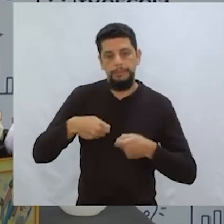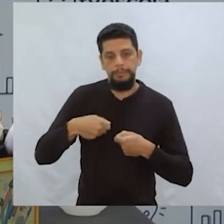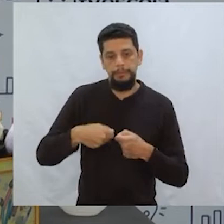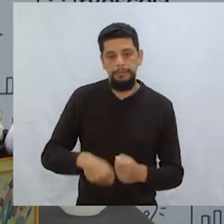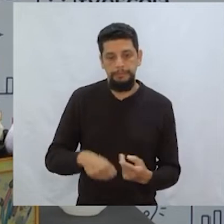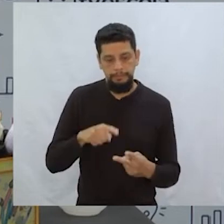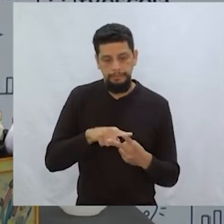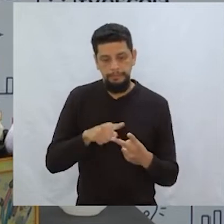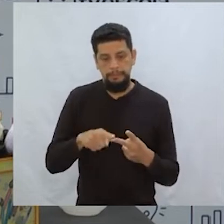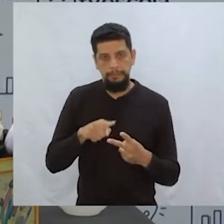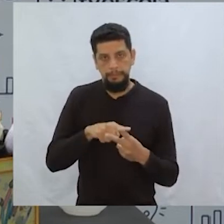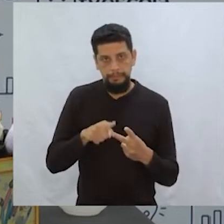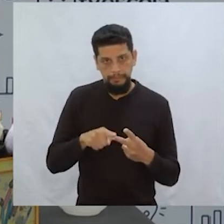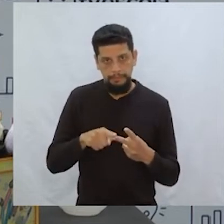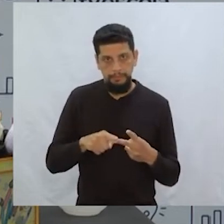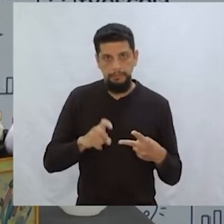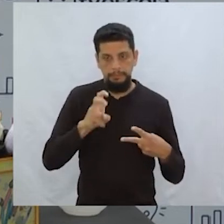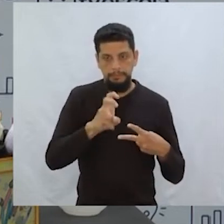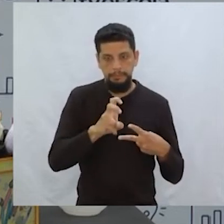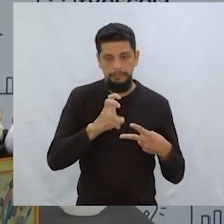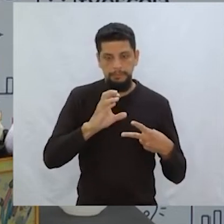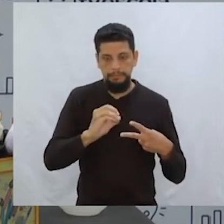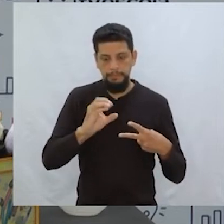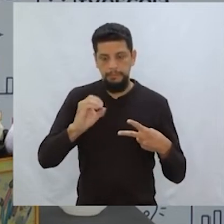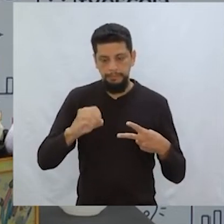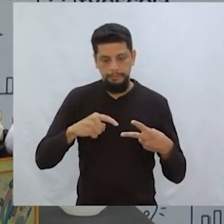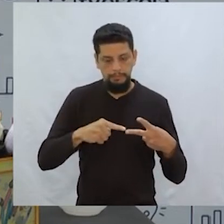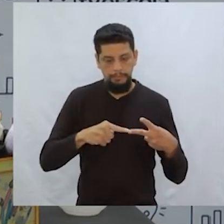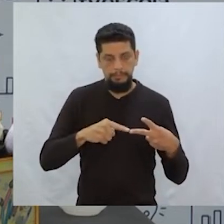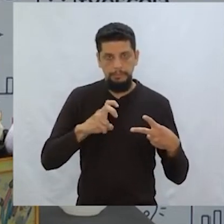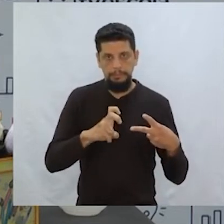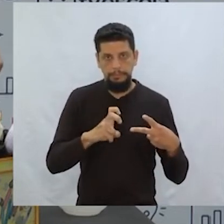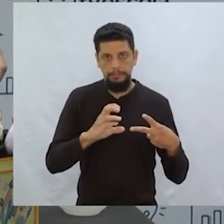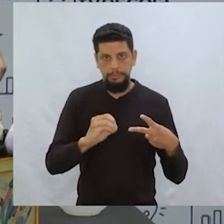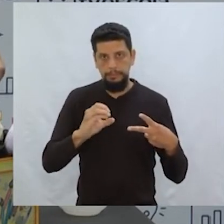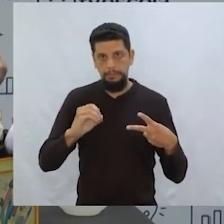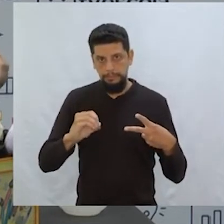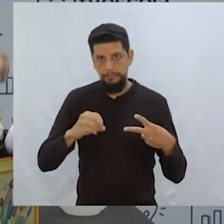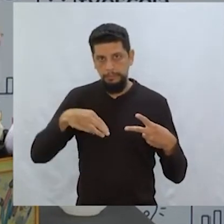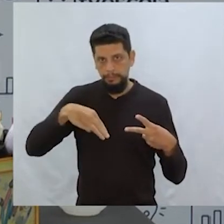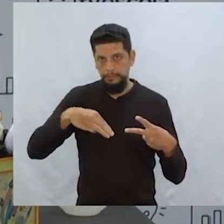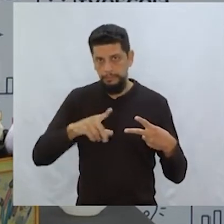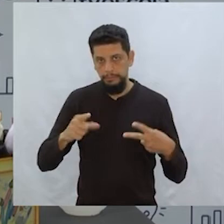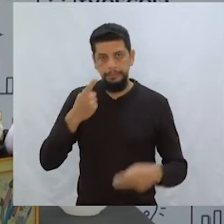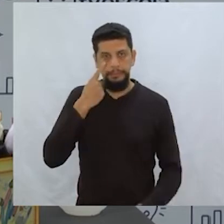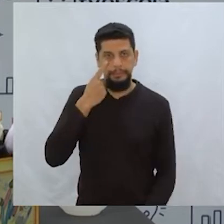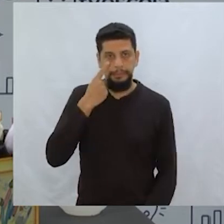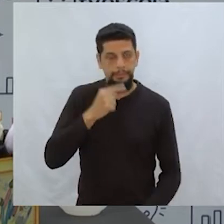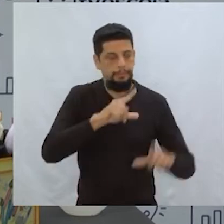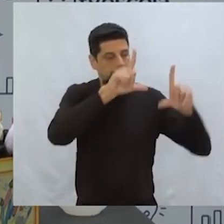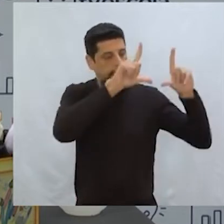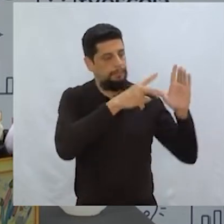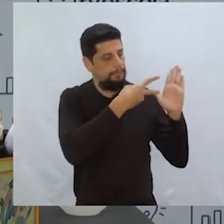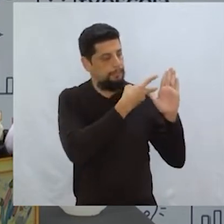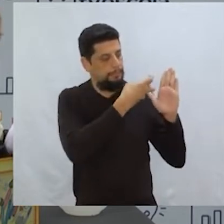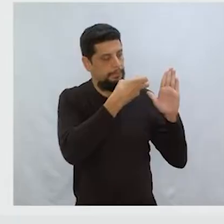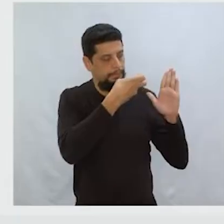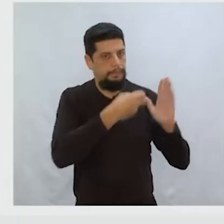precisa de 2 garrafas de 500 ml. Vamos ver lá na tela,